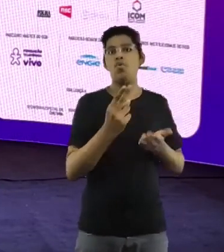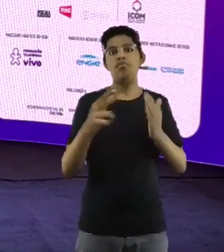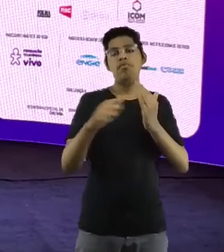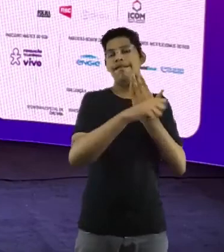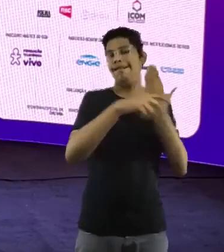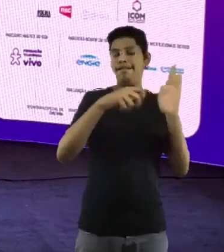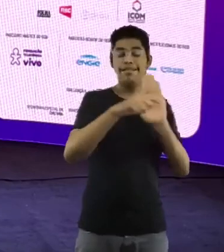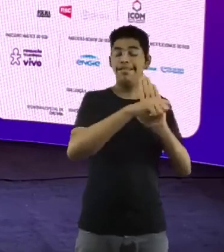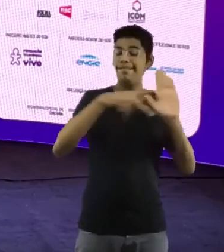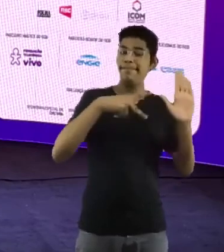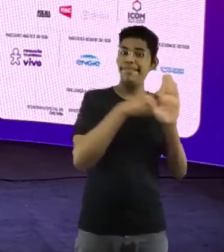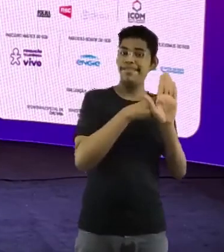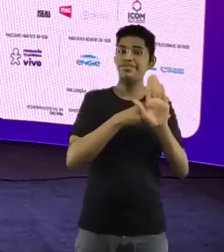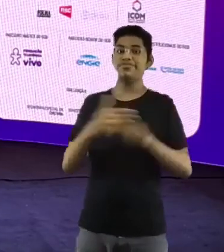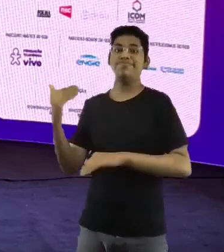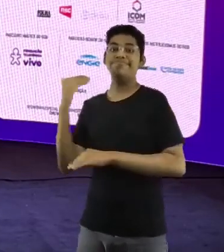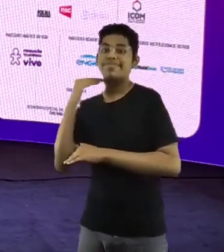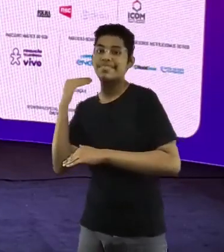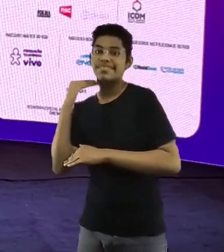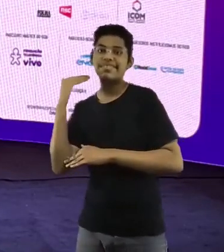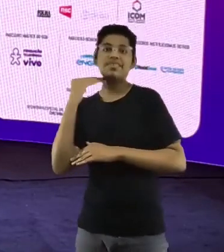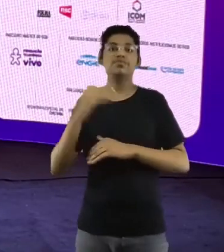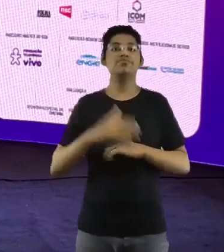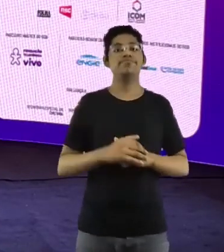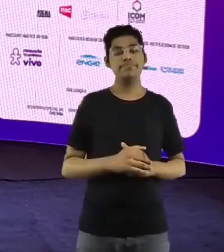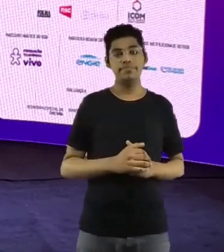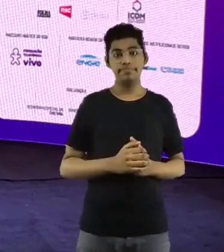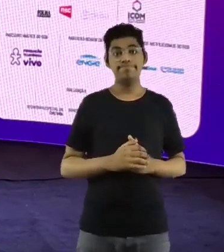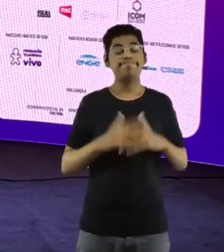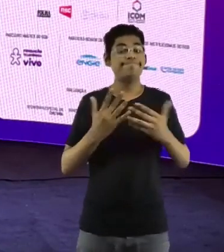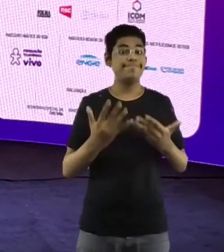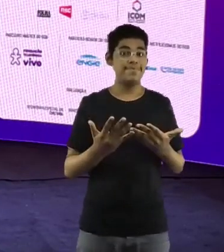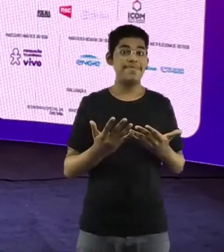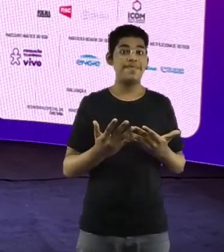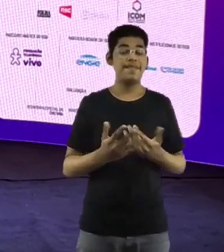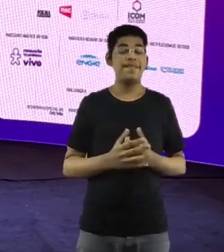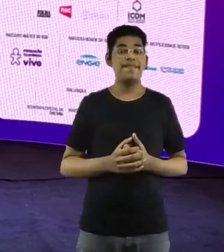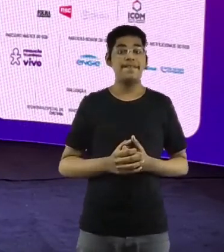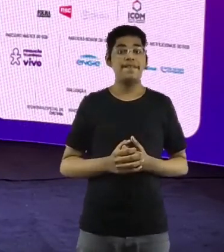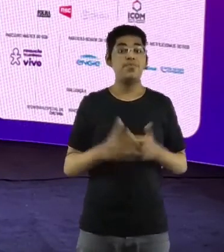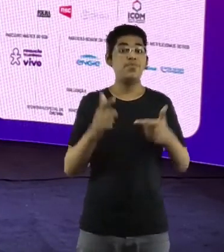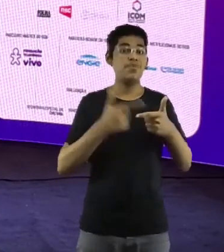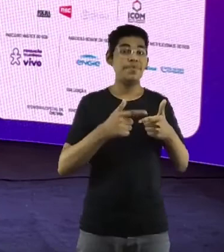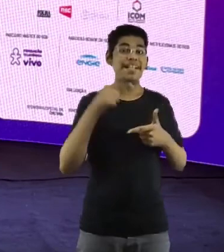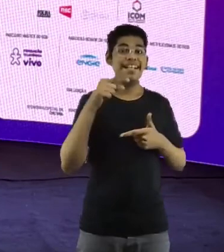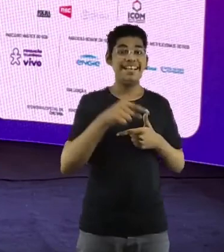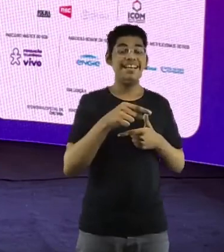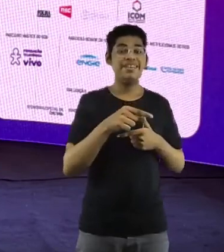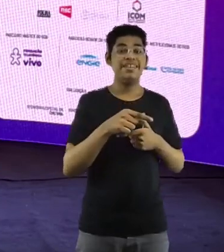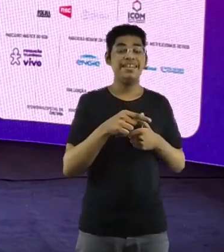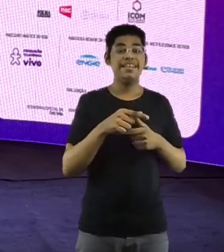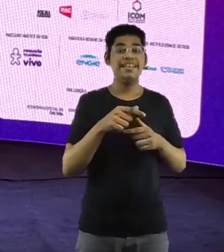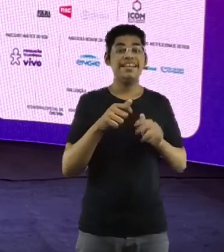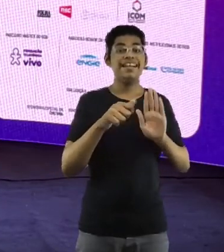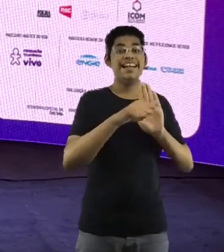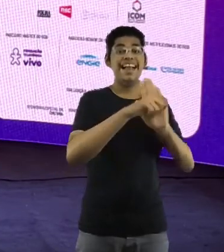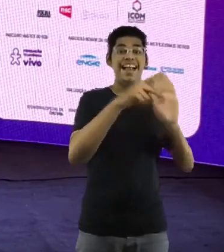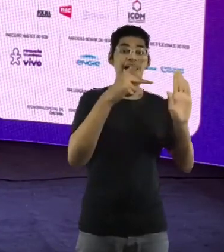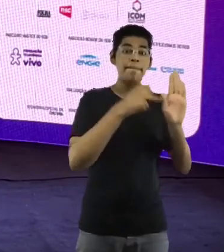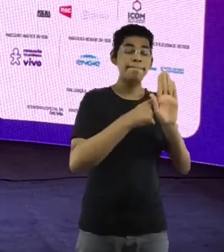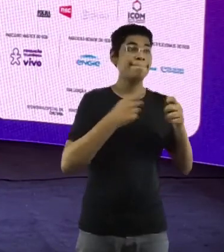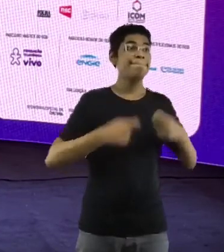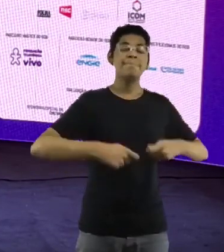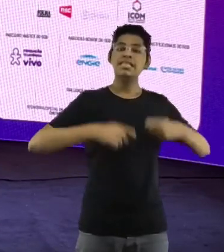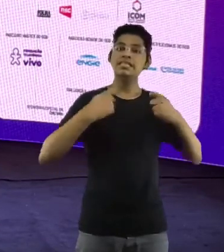E aí é onde está a grande questão. Esses aplicativos eles precisam adotar o máximo de